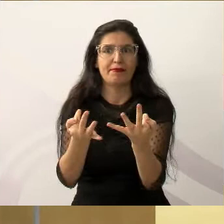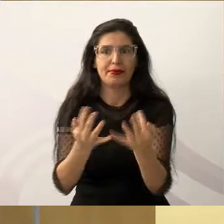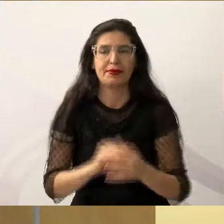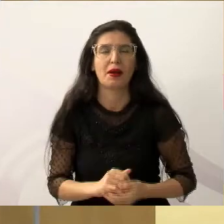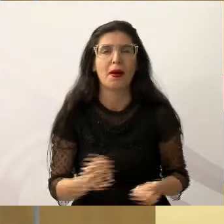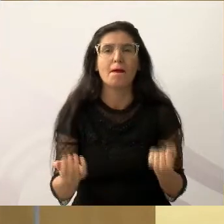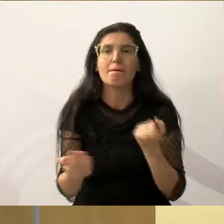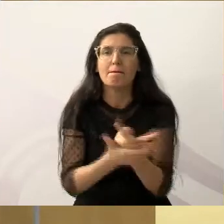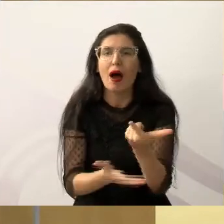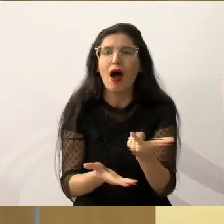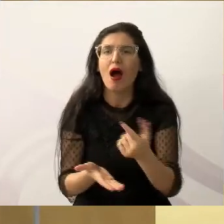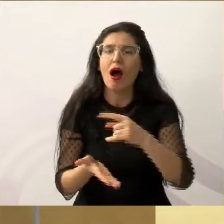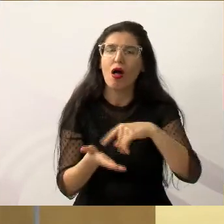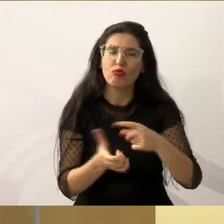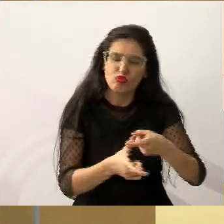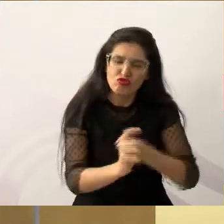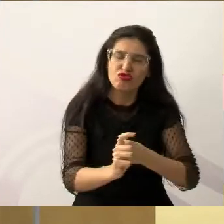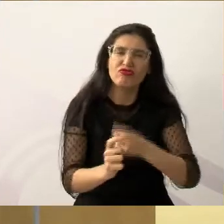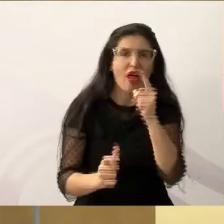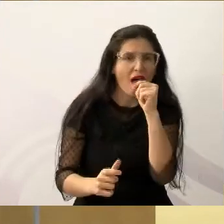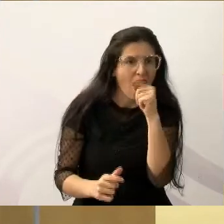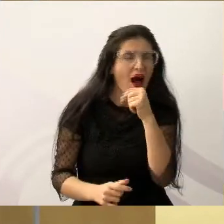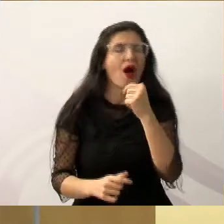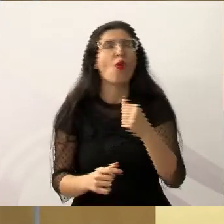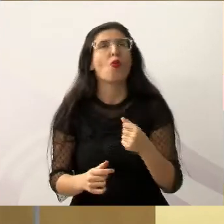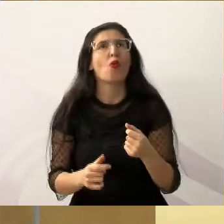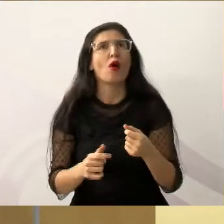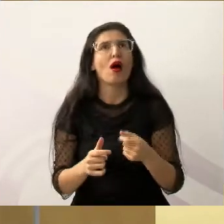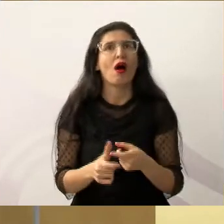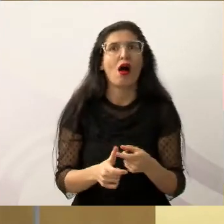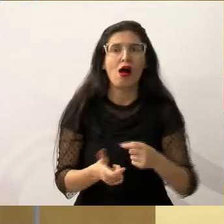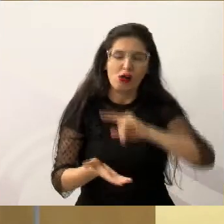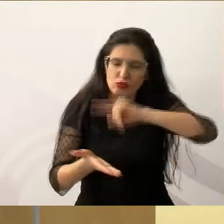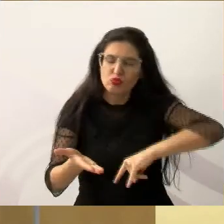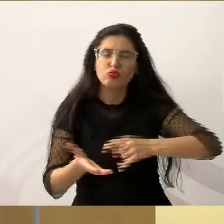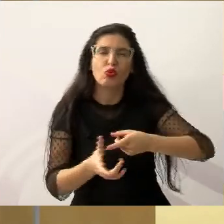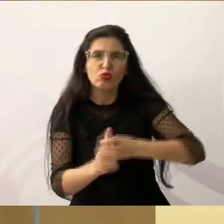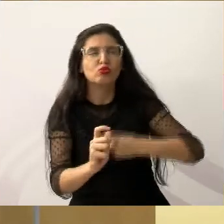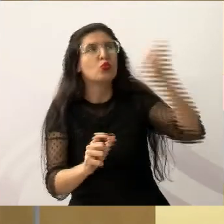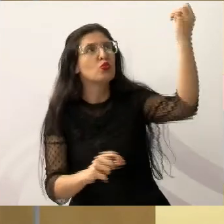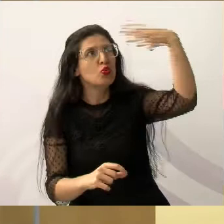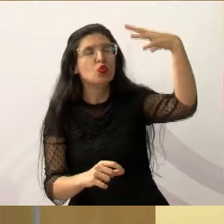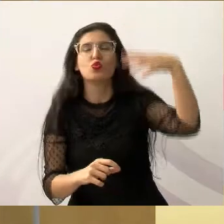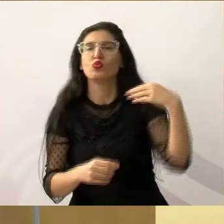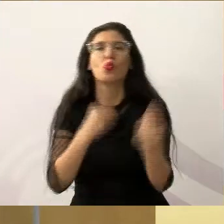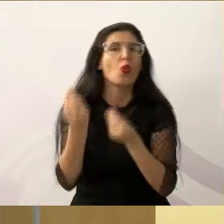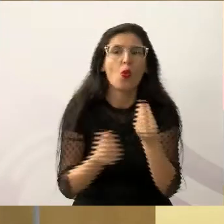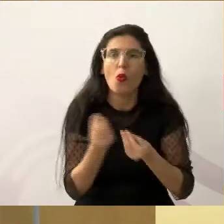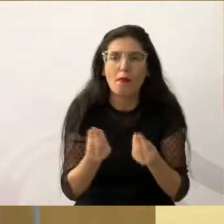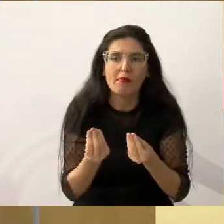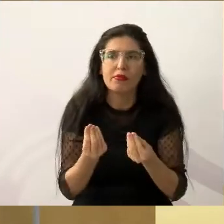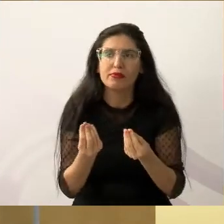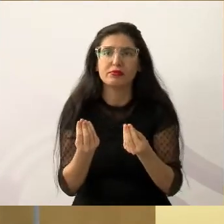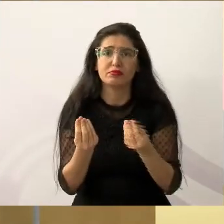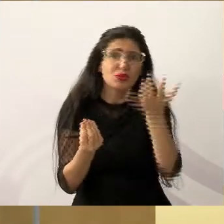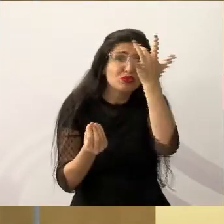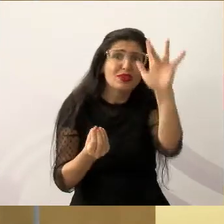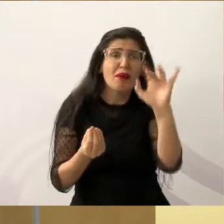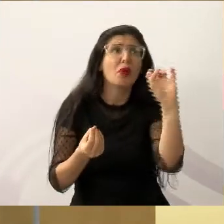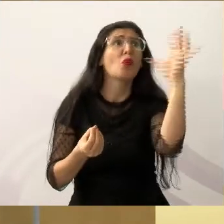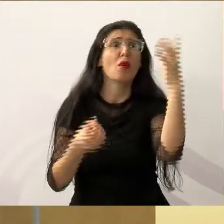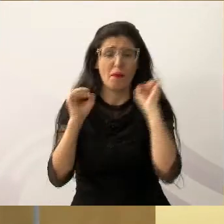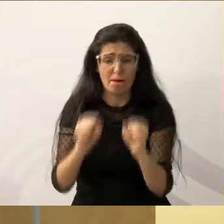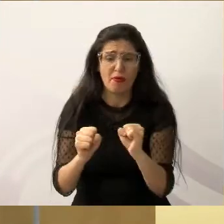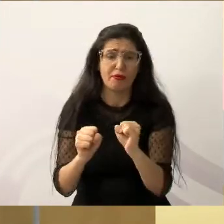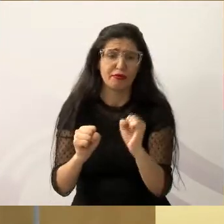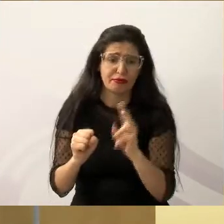de água, de luz. Sem sombra de dúvida, com esse auxílio financeiro virá na hora certa. O valor total